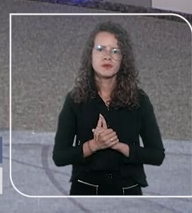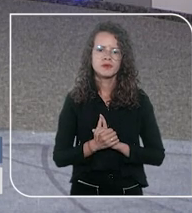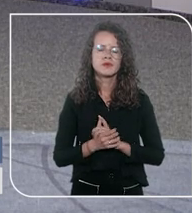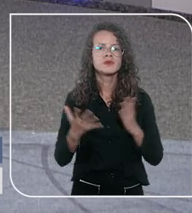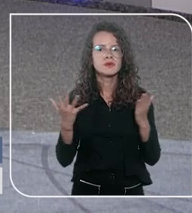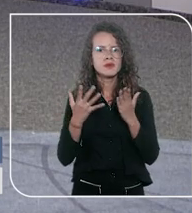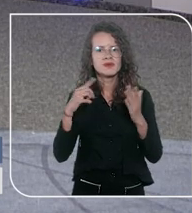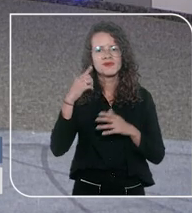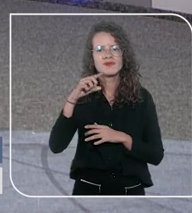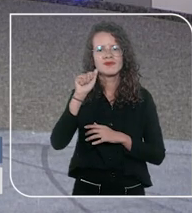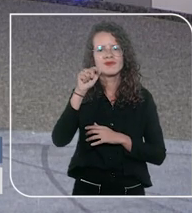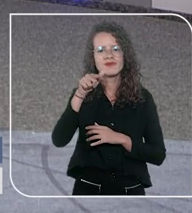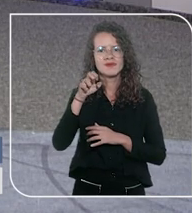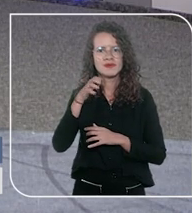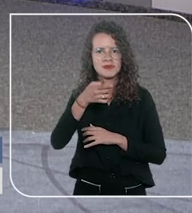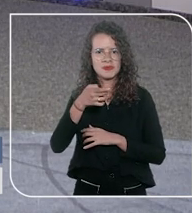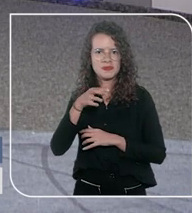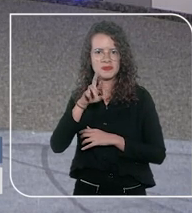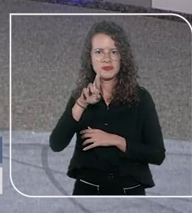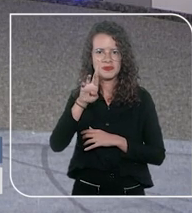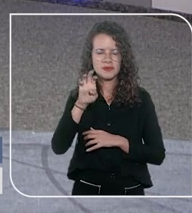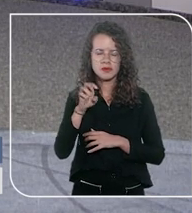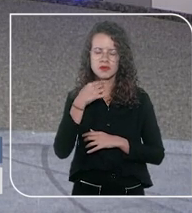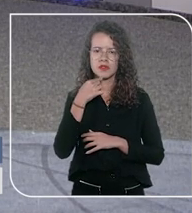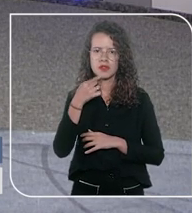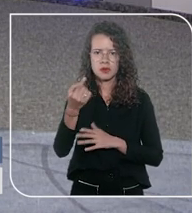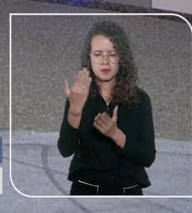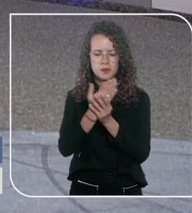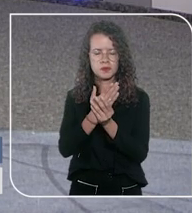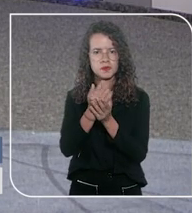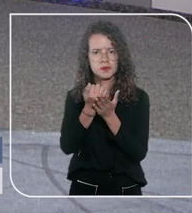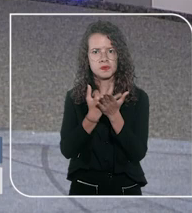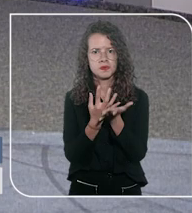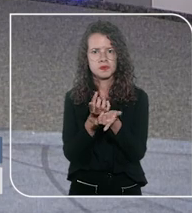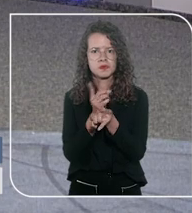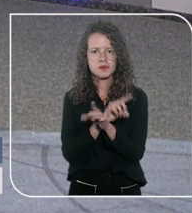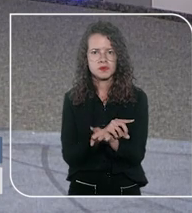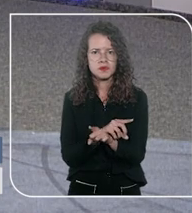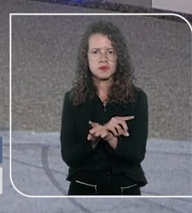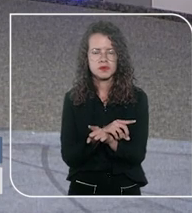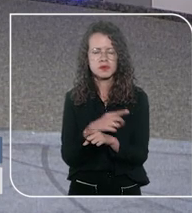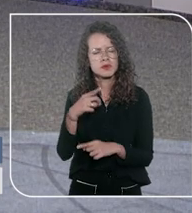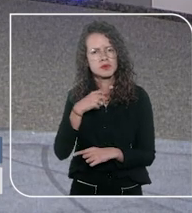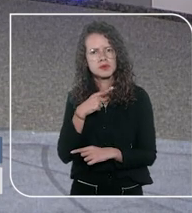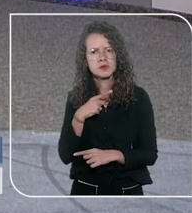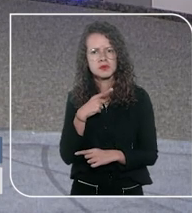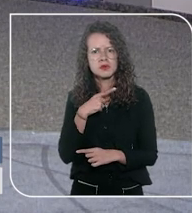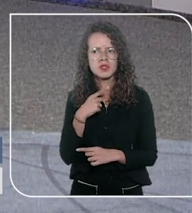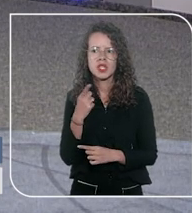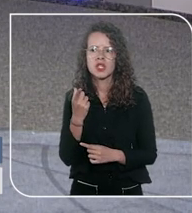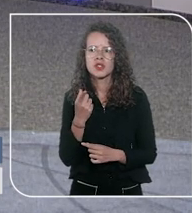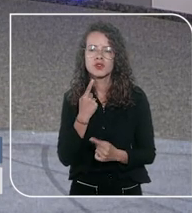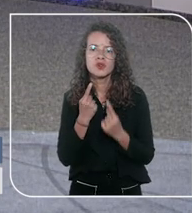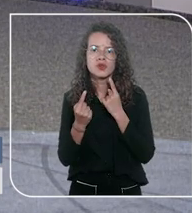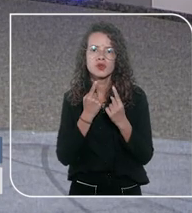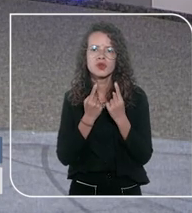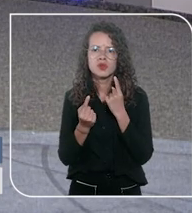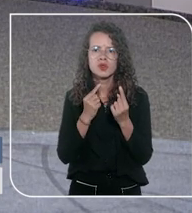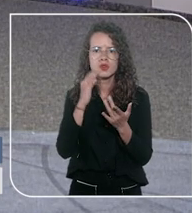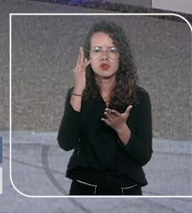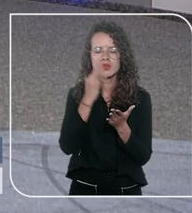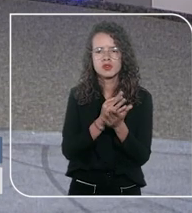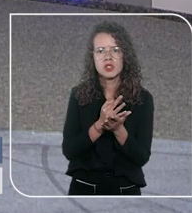Agora, com o doutor Alexandre, nos embargos de divergência, como a gente já vem conversando até então, né, serão trazidos à tona a discussão duas